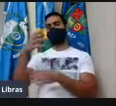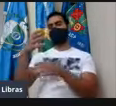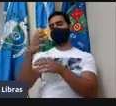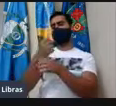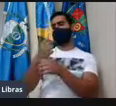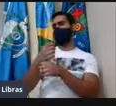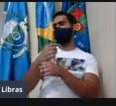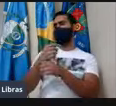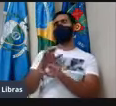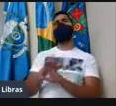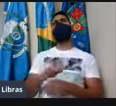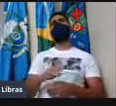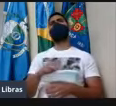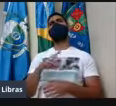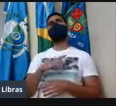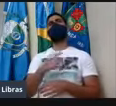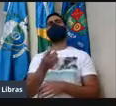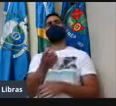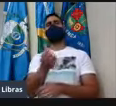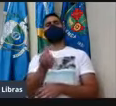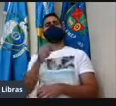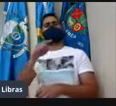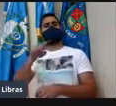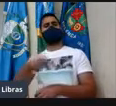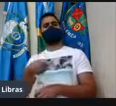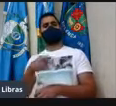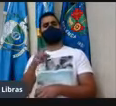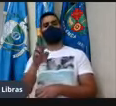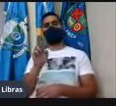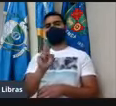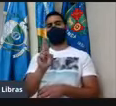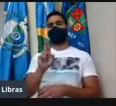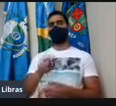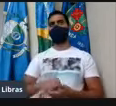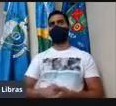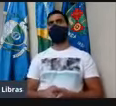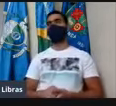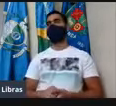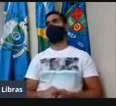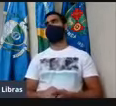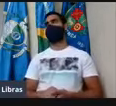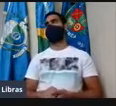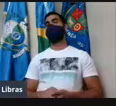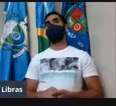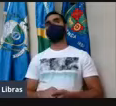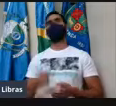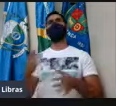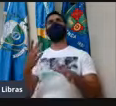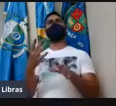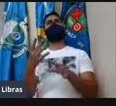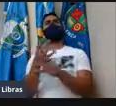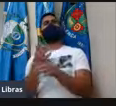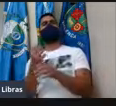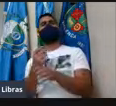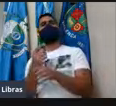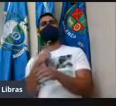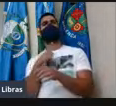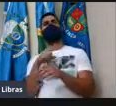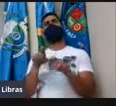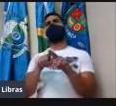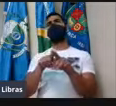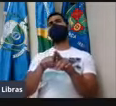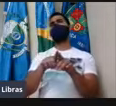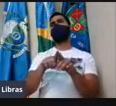o custo dele foi de R$ 6.000. E nesse cálculo atuarial, ele apresentou um déficit